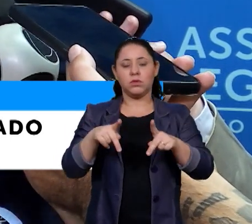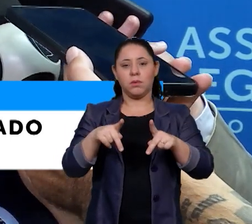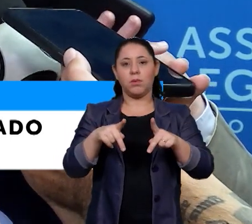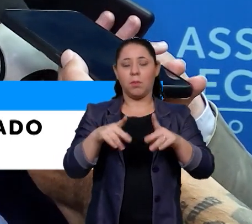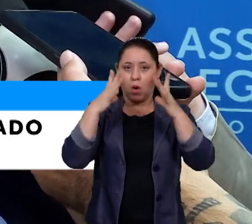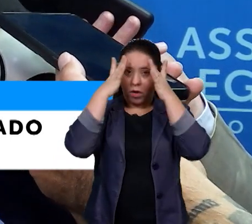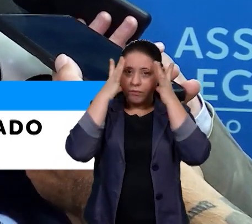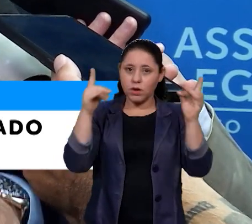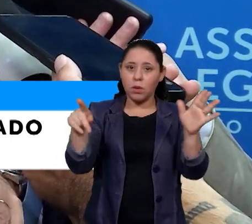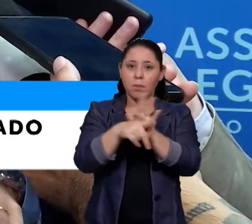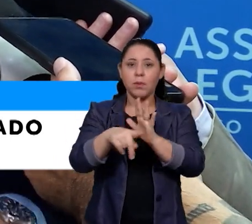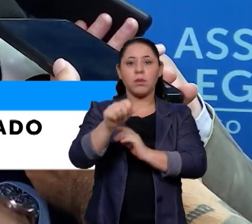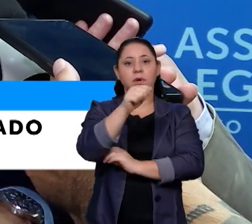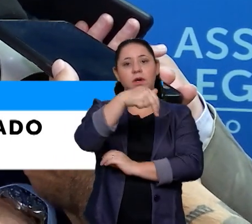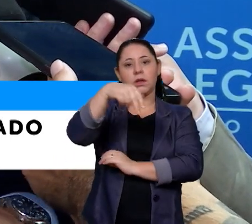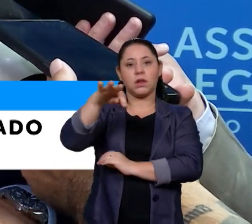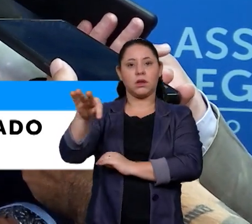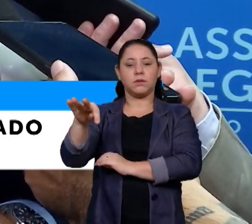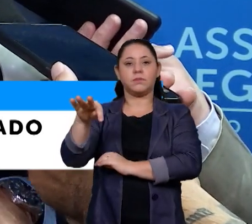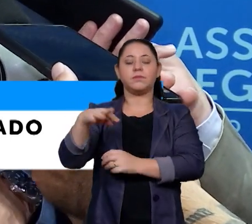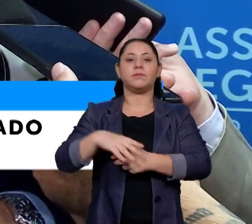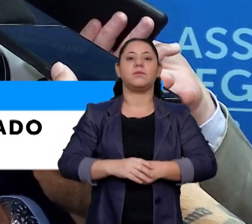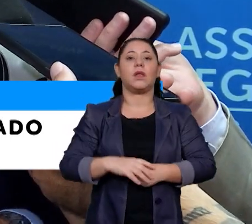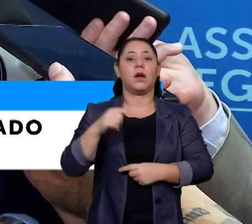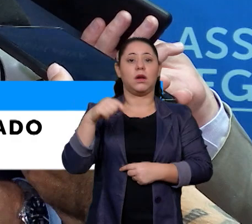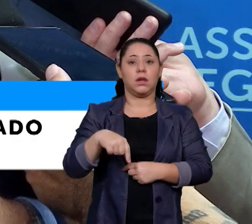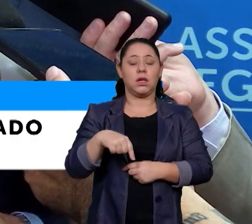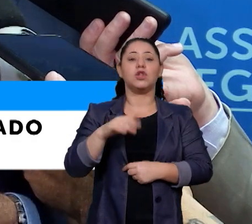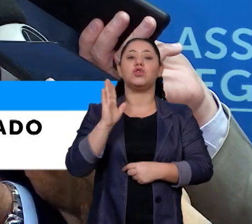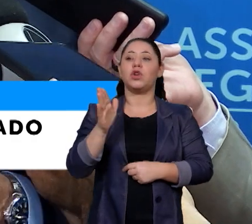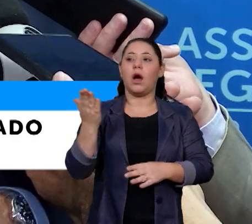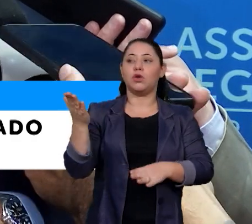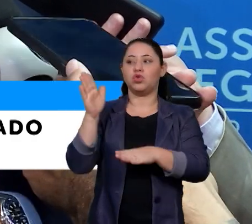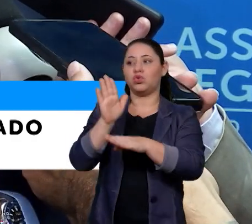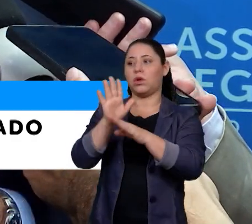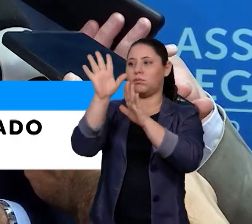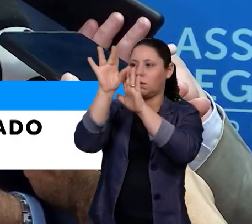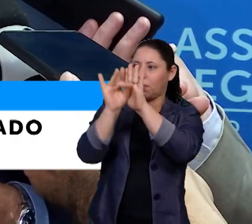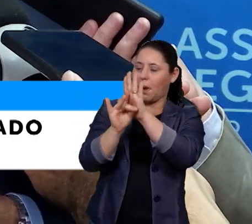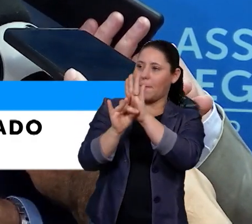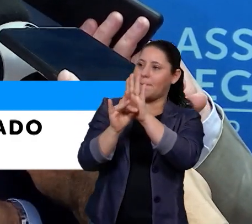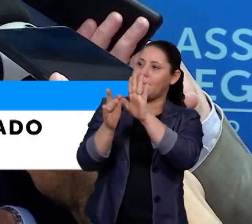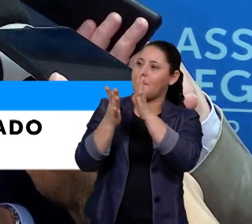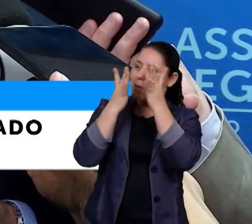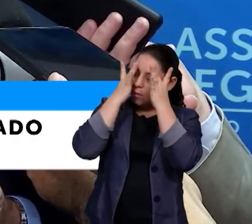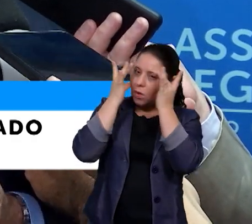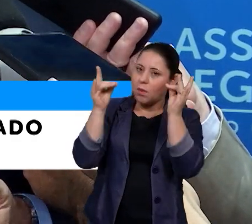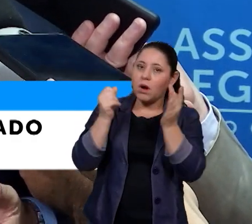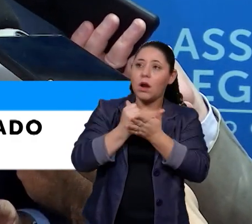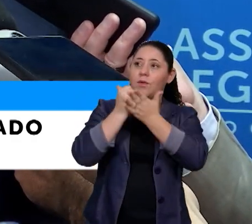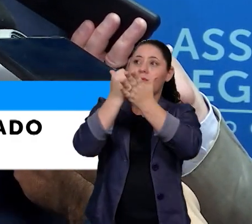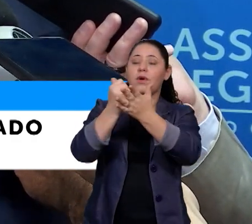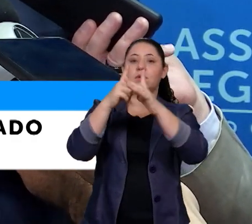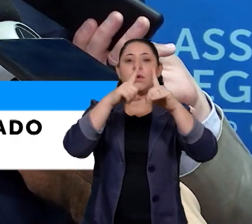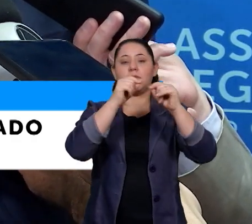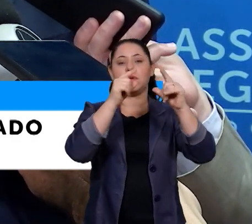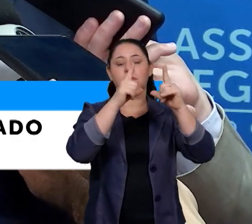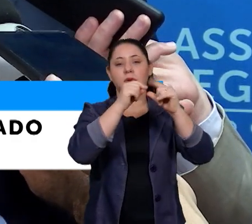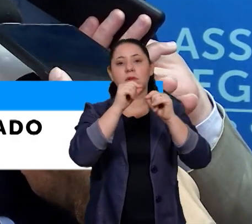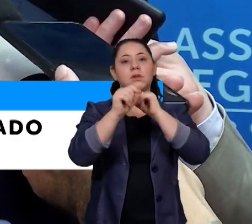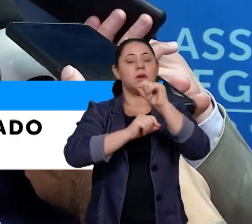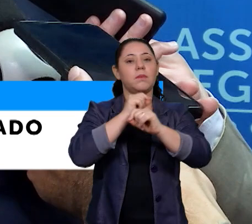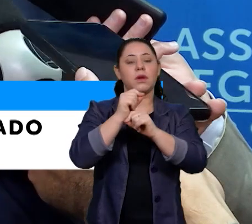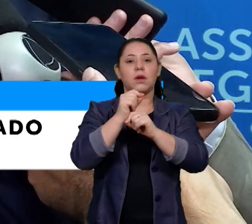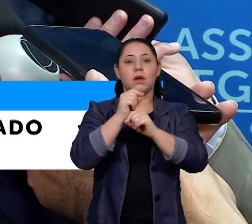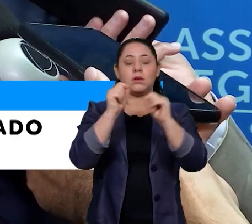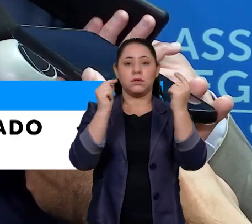fazer essa audiência pública oficial pela ANTT. A ANTT, daqui ela sai com as contribuições de maneira oficial, levando para